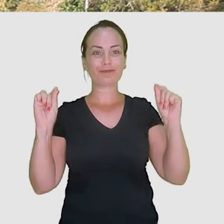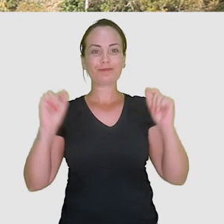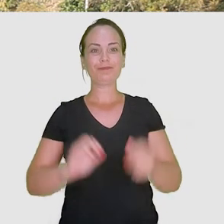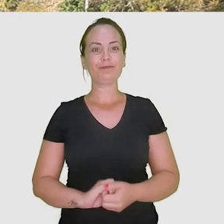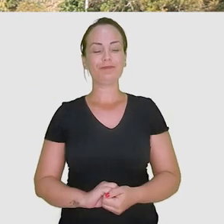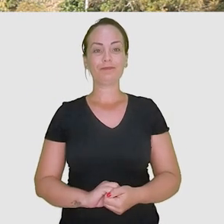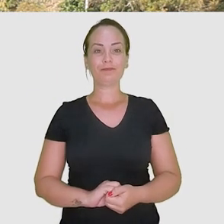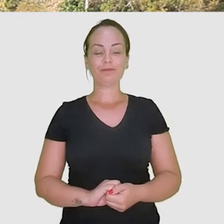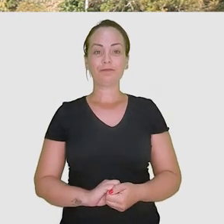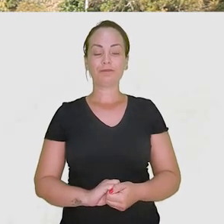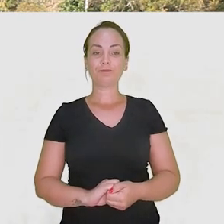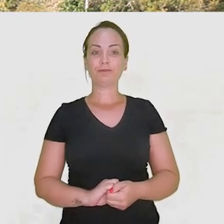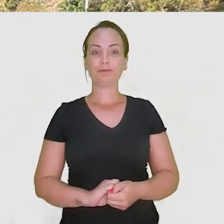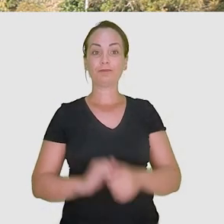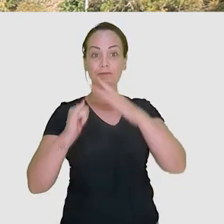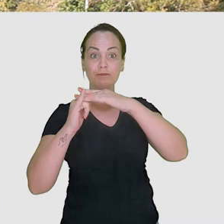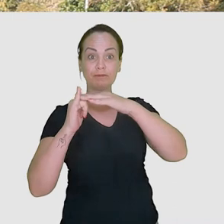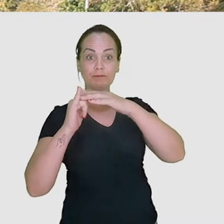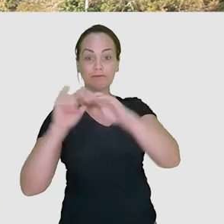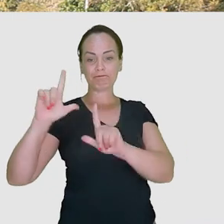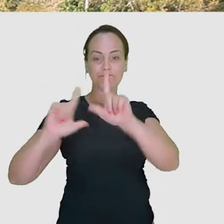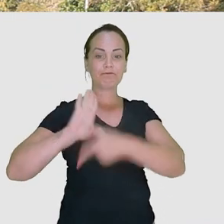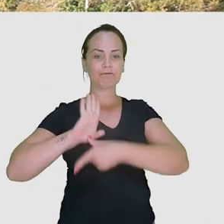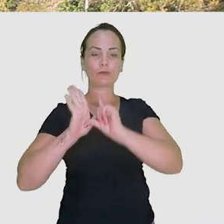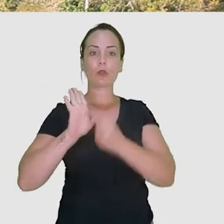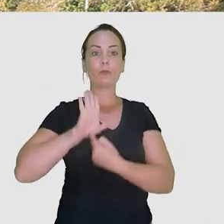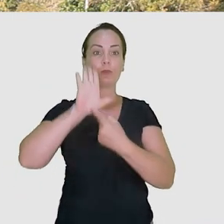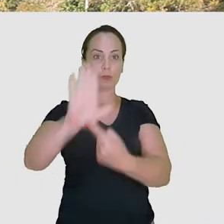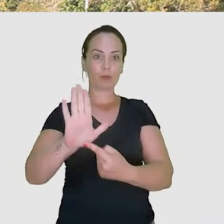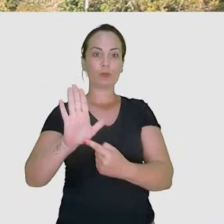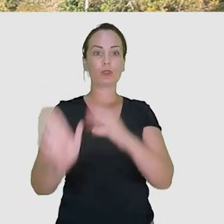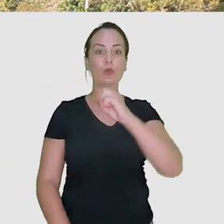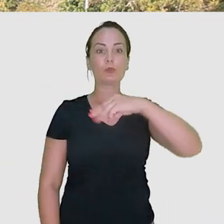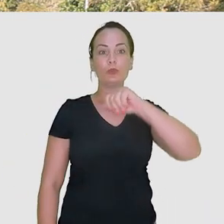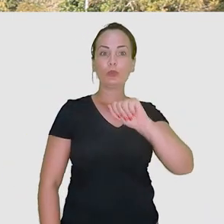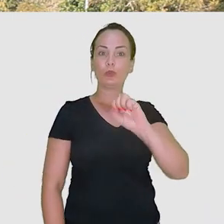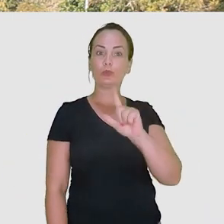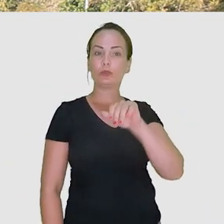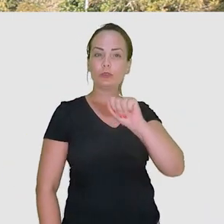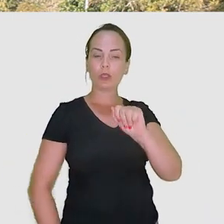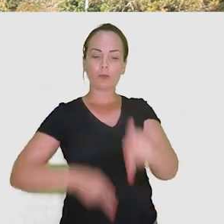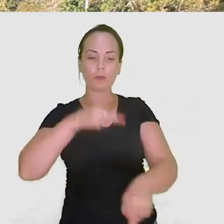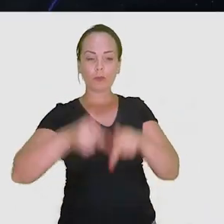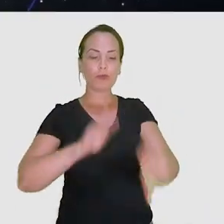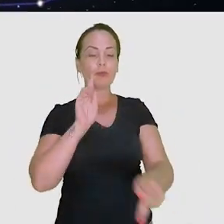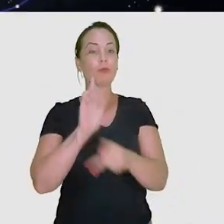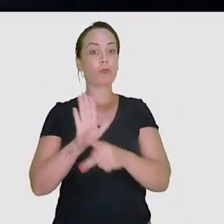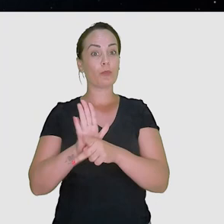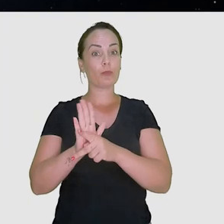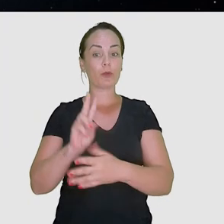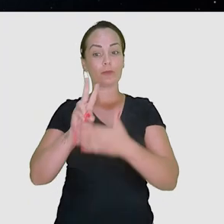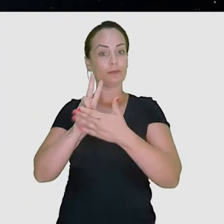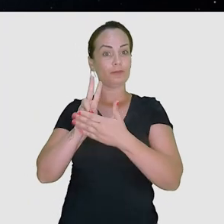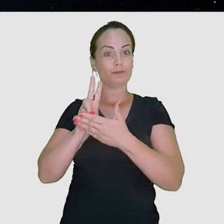Em episódios anteriores do nosso programa, nós mostramos elementos da cosmologia dos povos originários do Brasil. Os